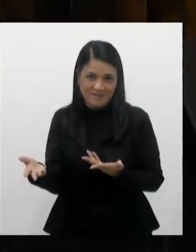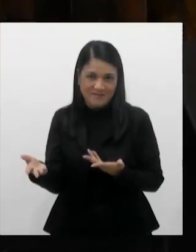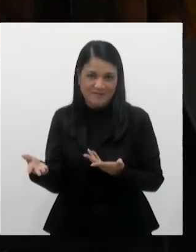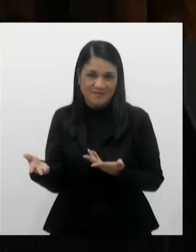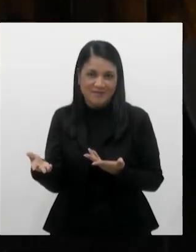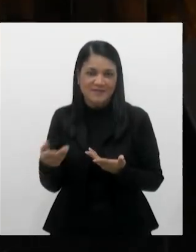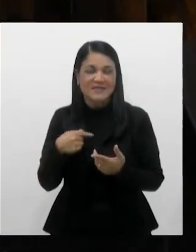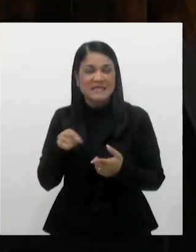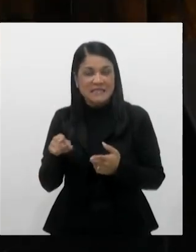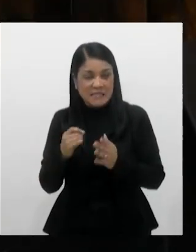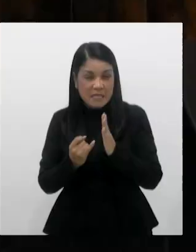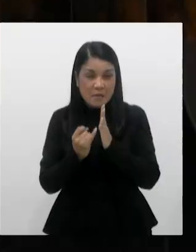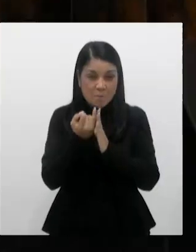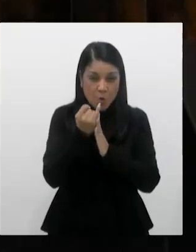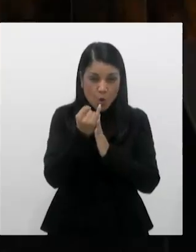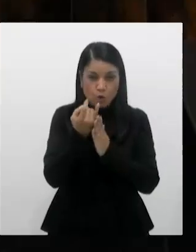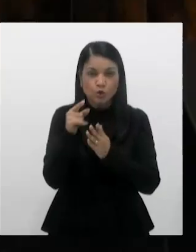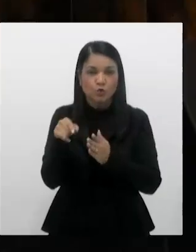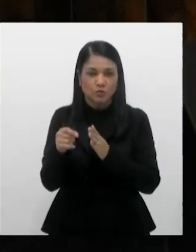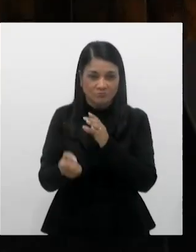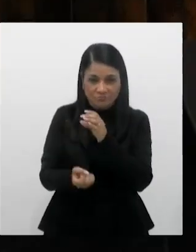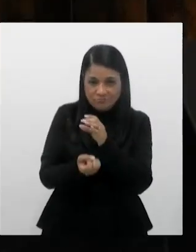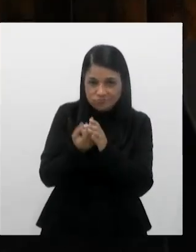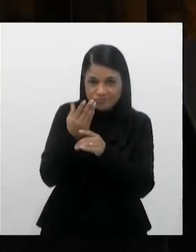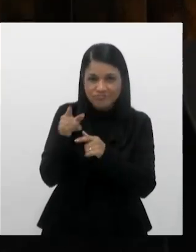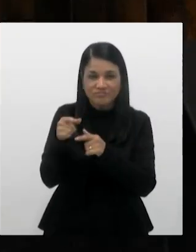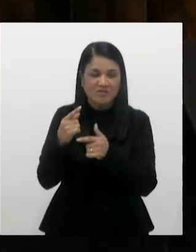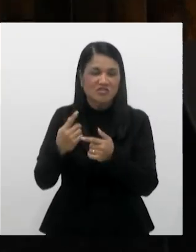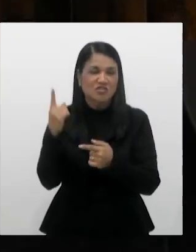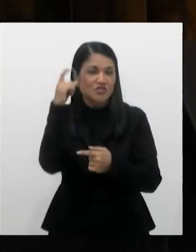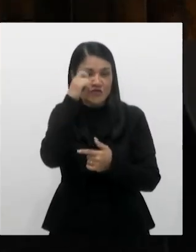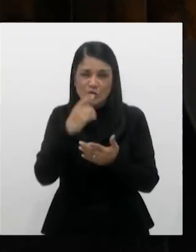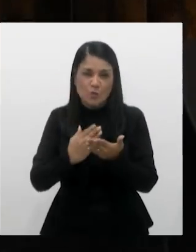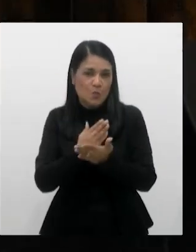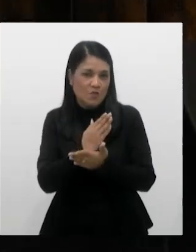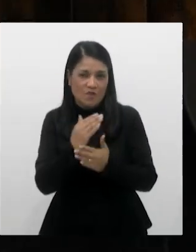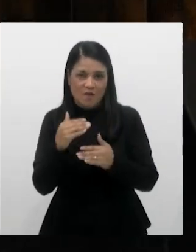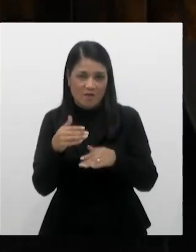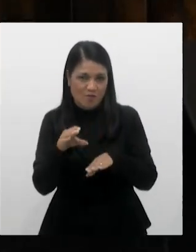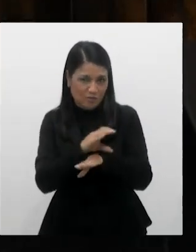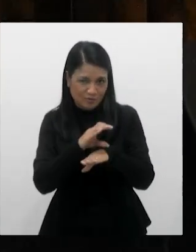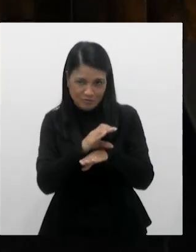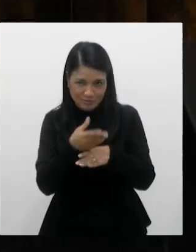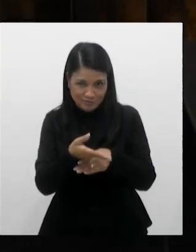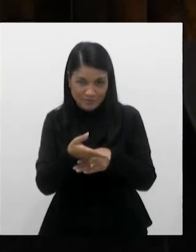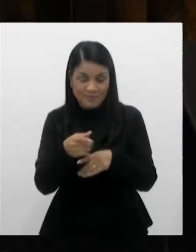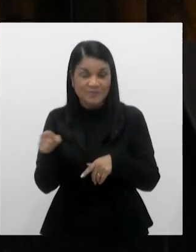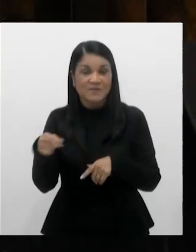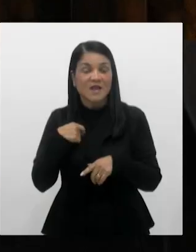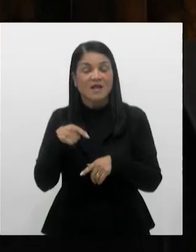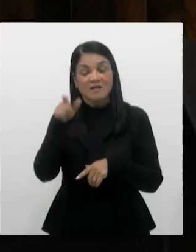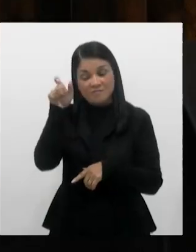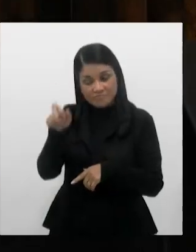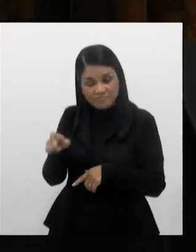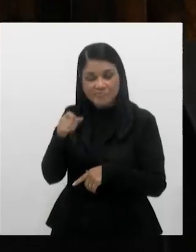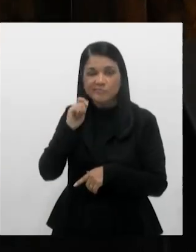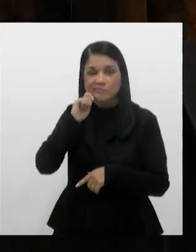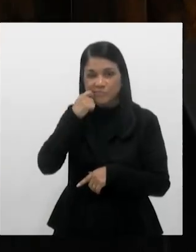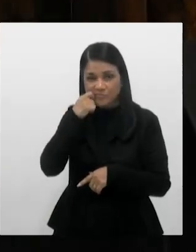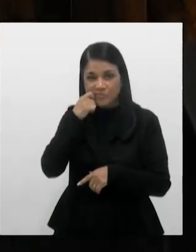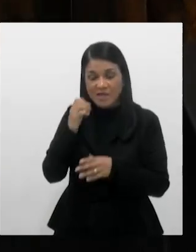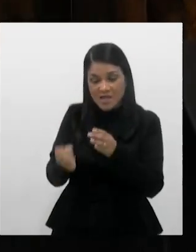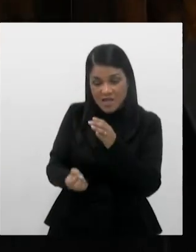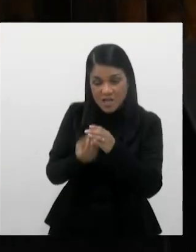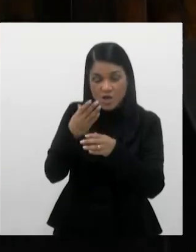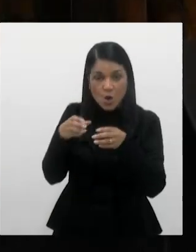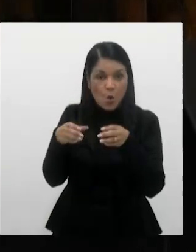mais minucioso, dificilmente seria aprovado. Aí o que ele faz? Ele cria a Força Municipal de